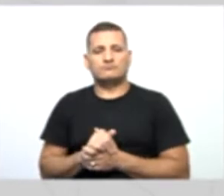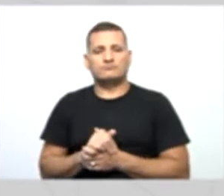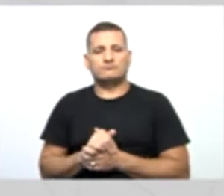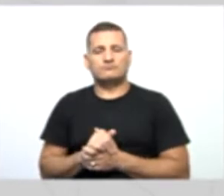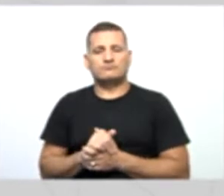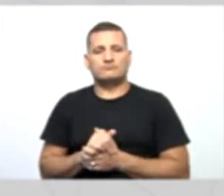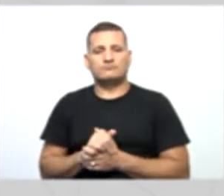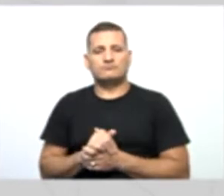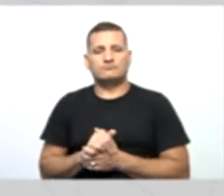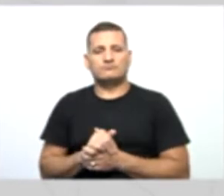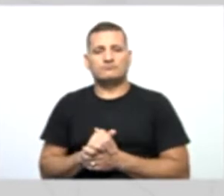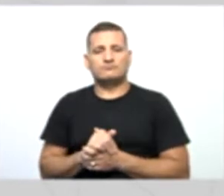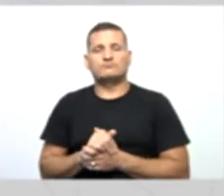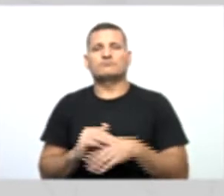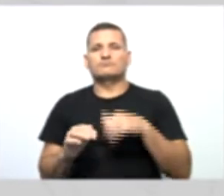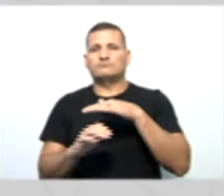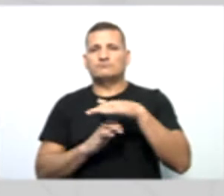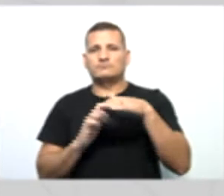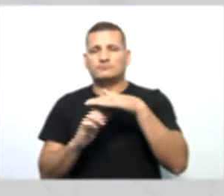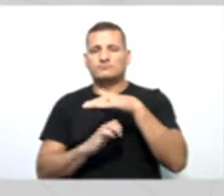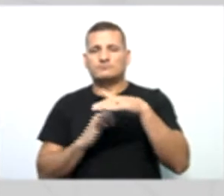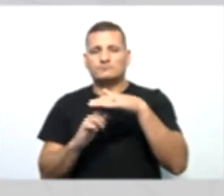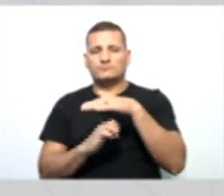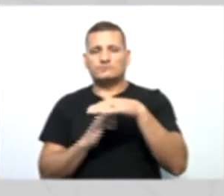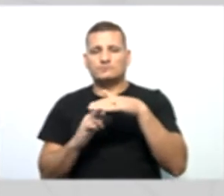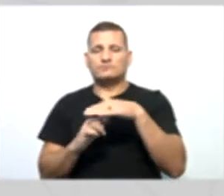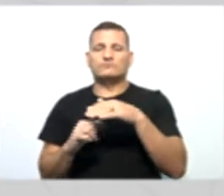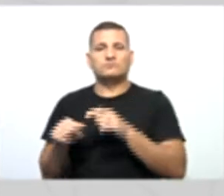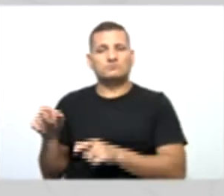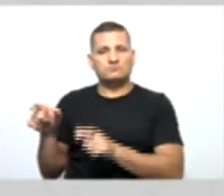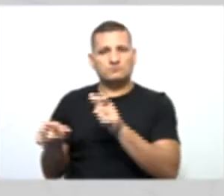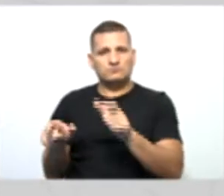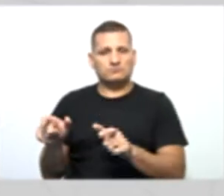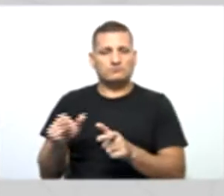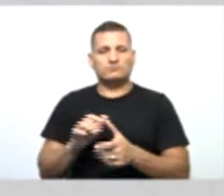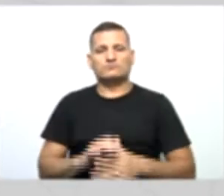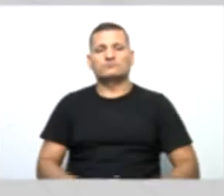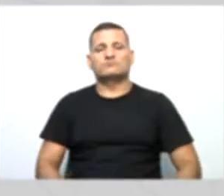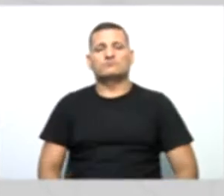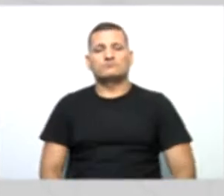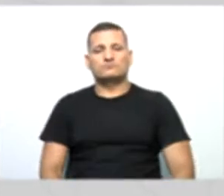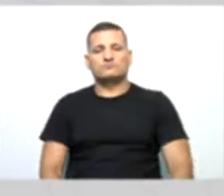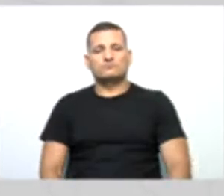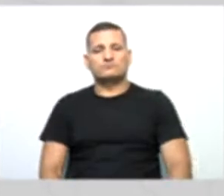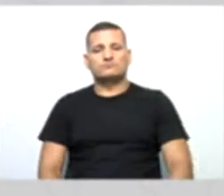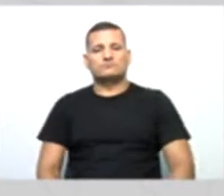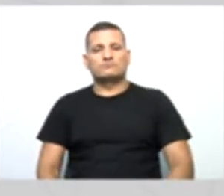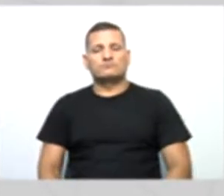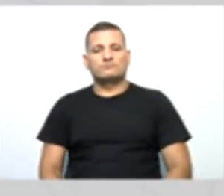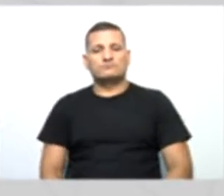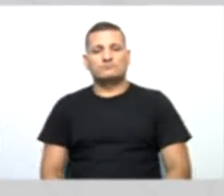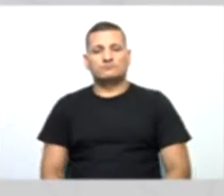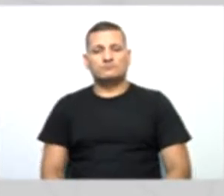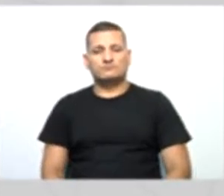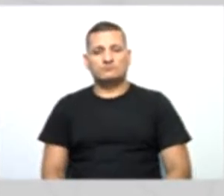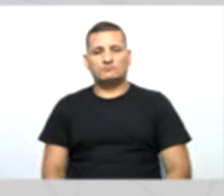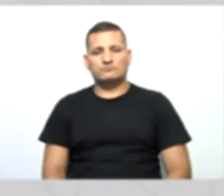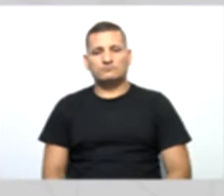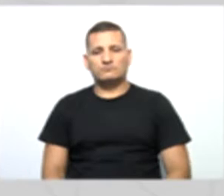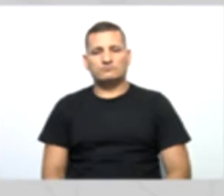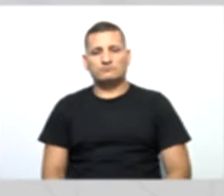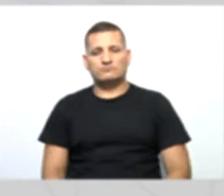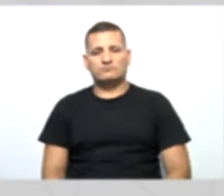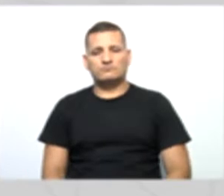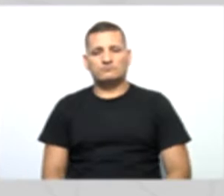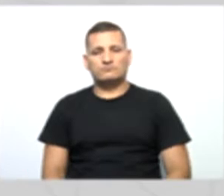respectivos empreendimentos e indivíduos que estão envolvidos nessa APL ou no APL,